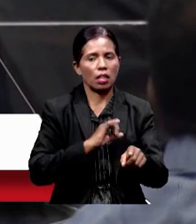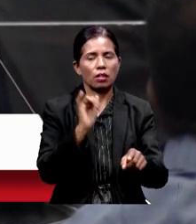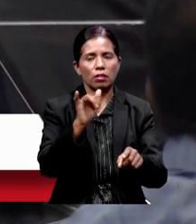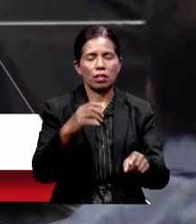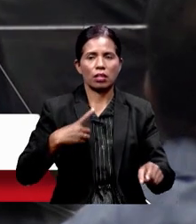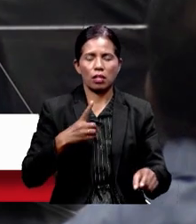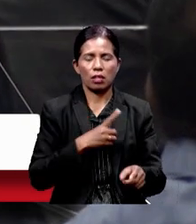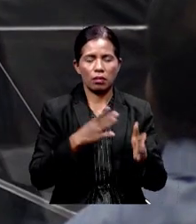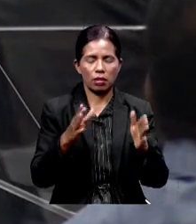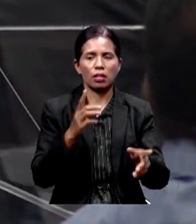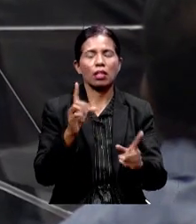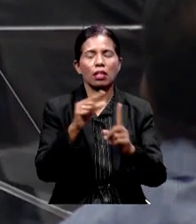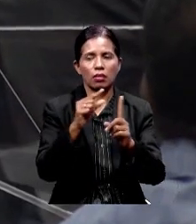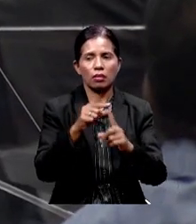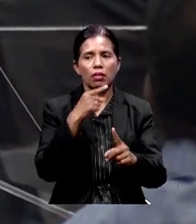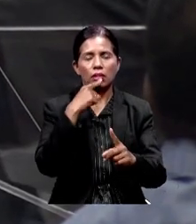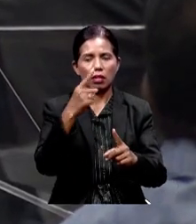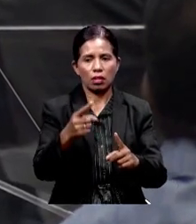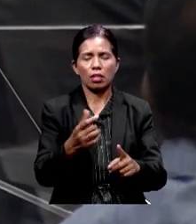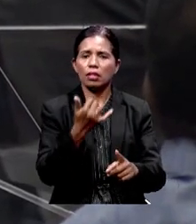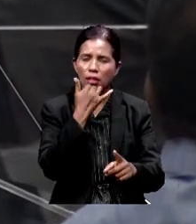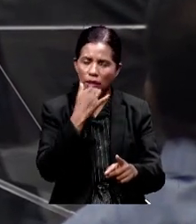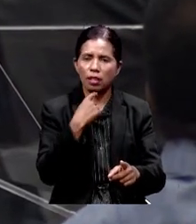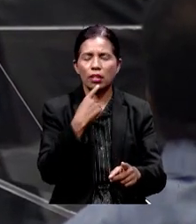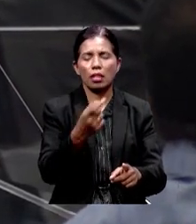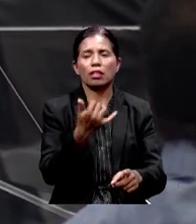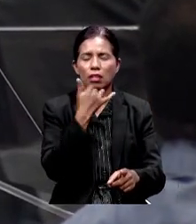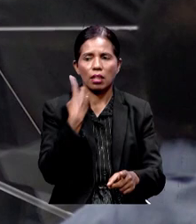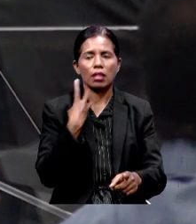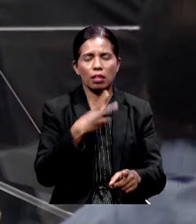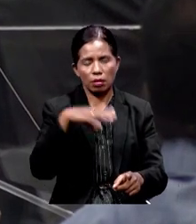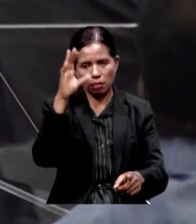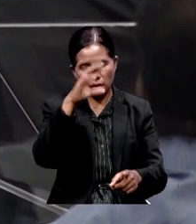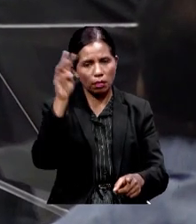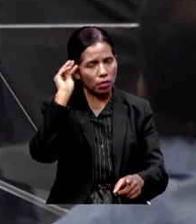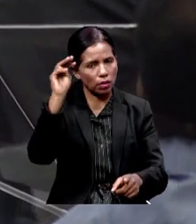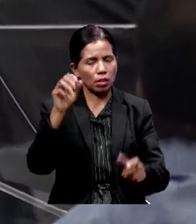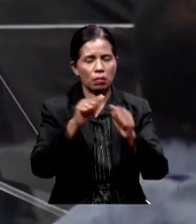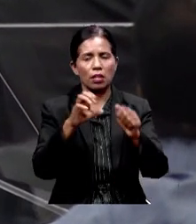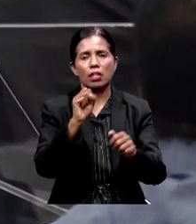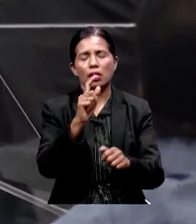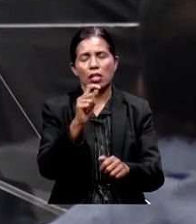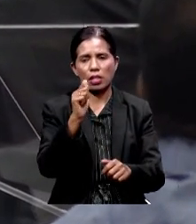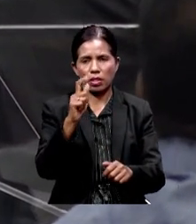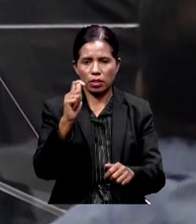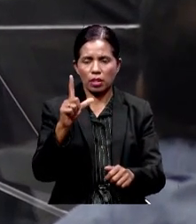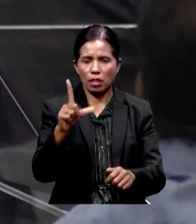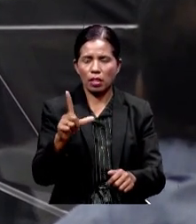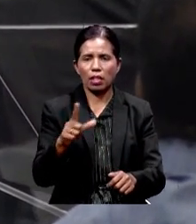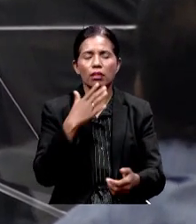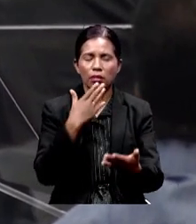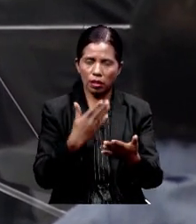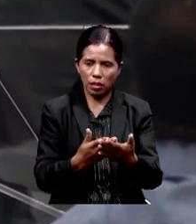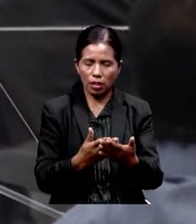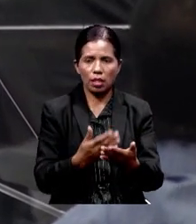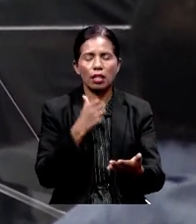senhor deputado nele foi um homem de clima sané sala reconhece sala quando ita buca senhor ministro da administração está sala a tu dia caat né realidade ao